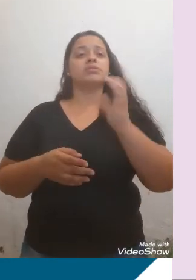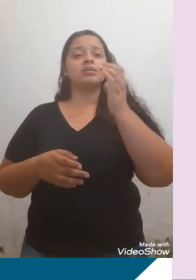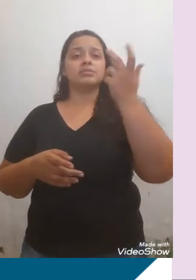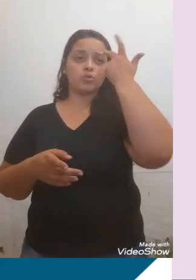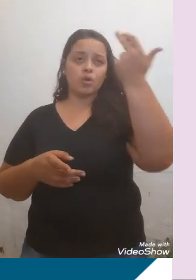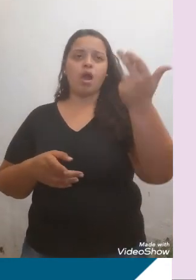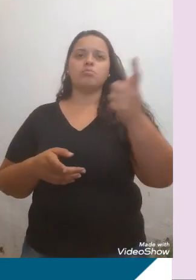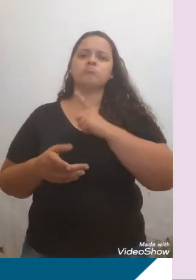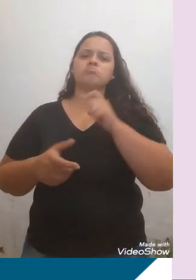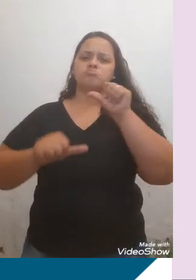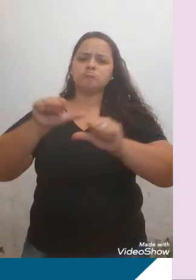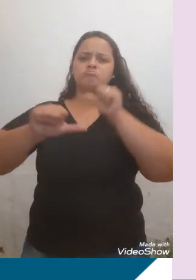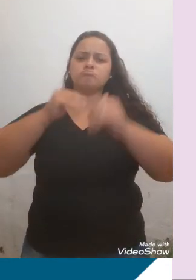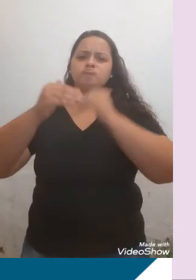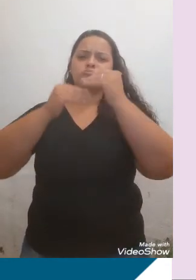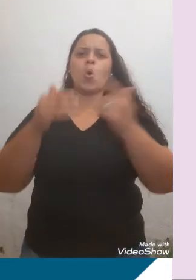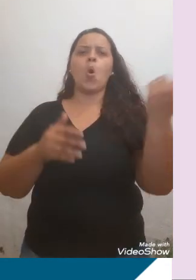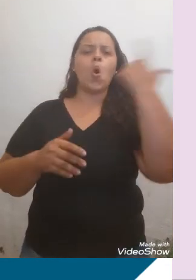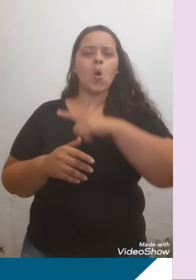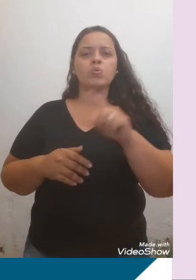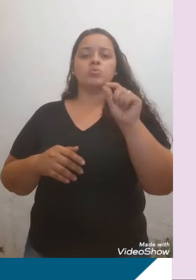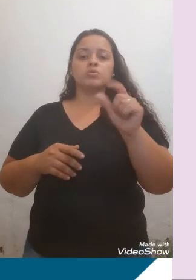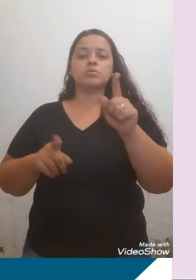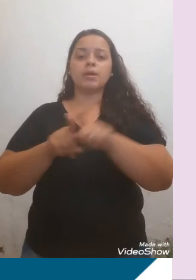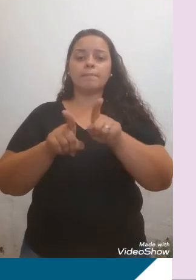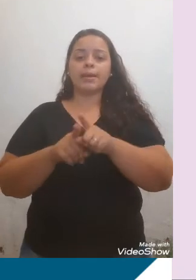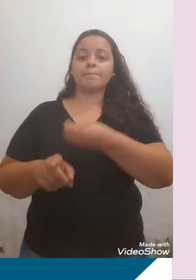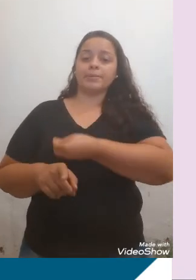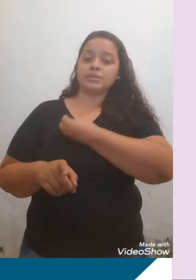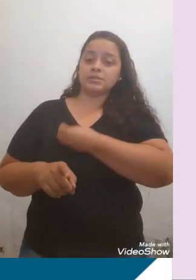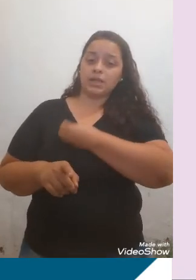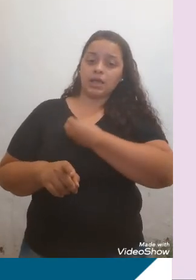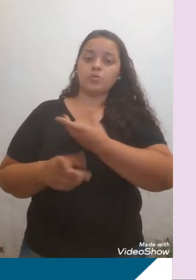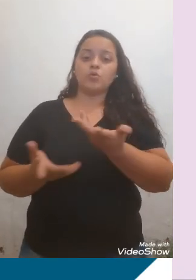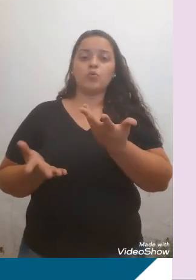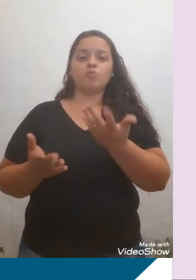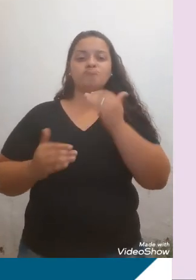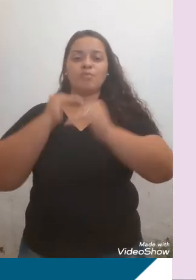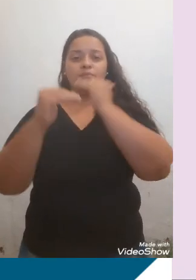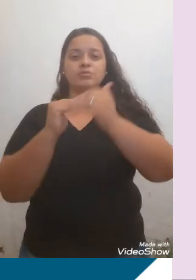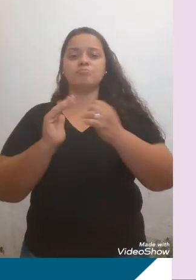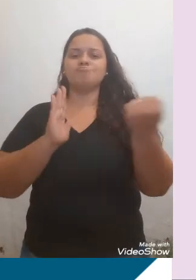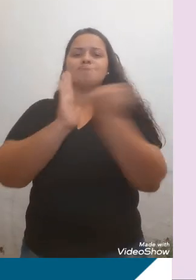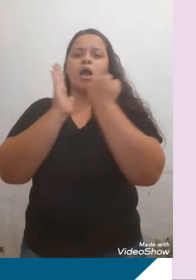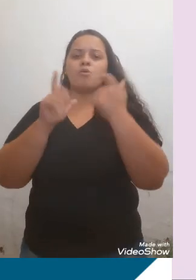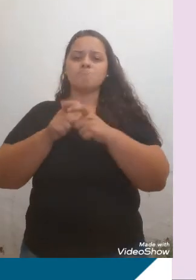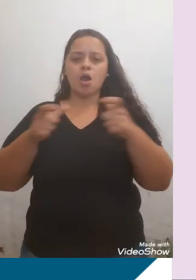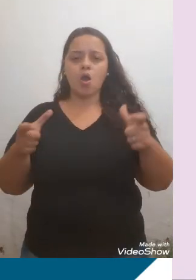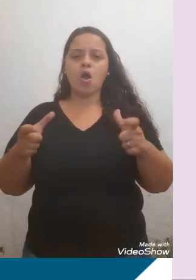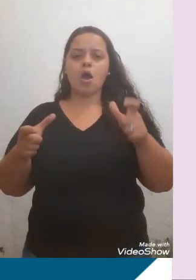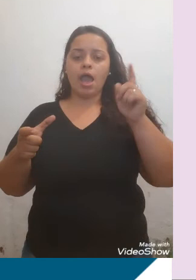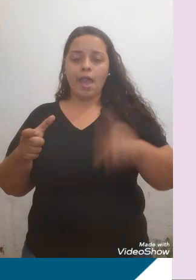elas se desenvolveram bastante nesse período e presenciaram grandes avanços. Um desses marcos